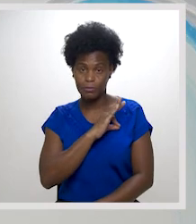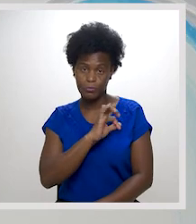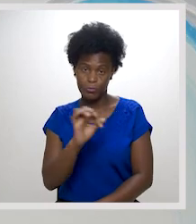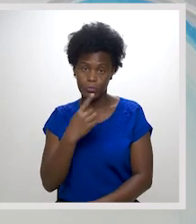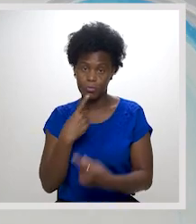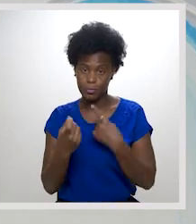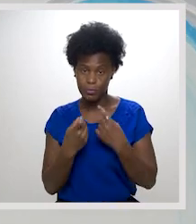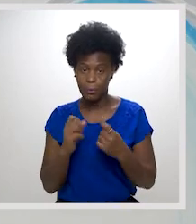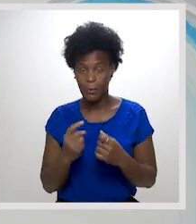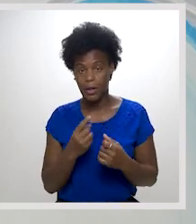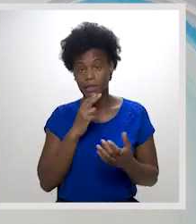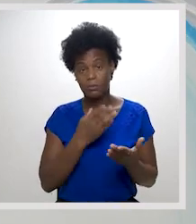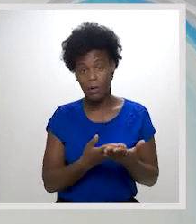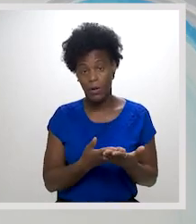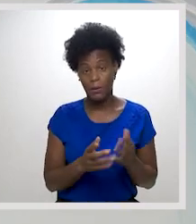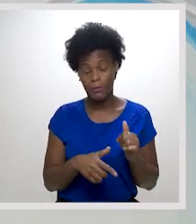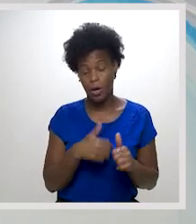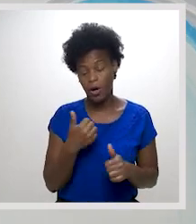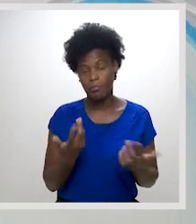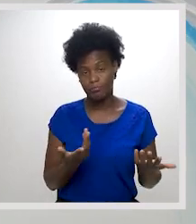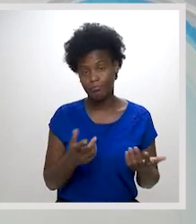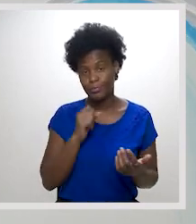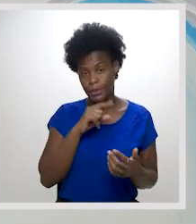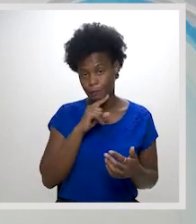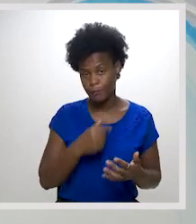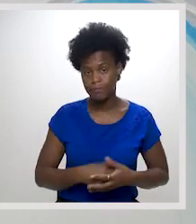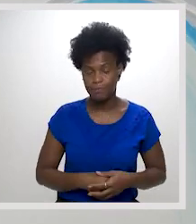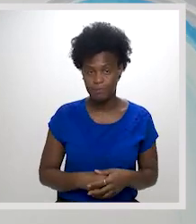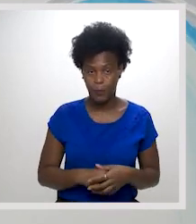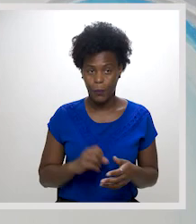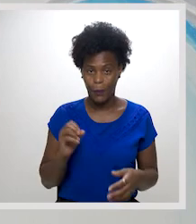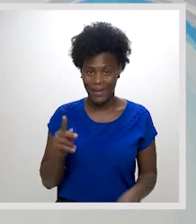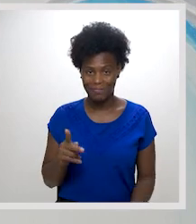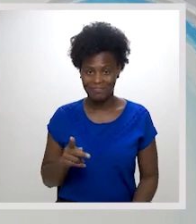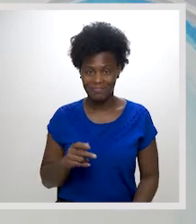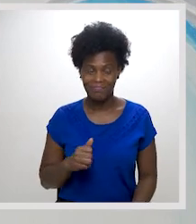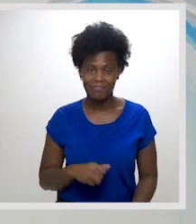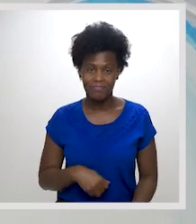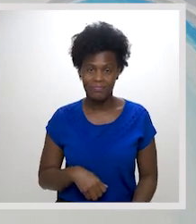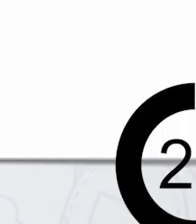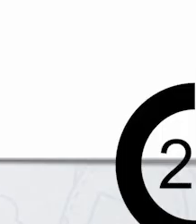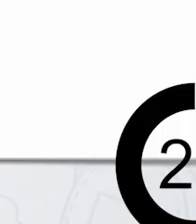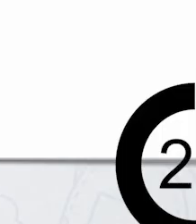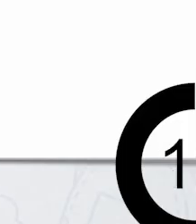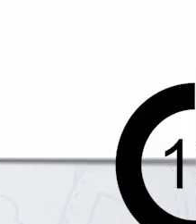professores, no sentido de ter uma resposta mais desejável possível. Está bem?